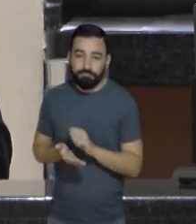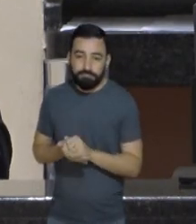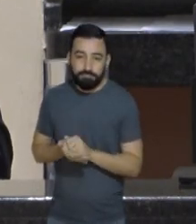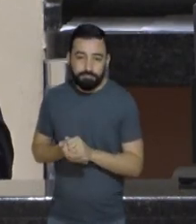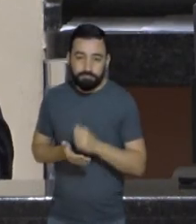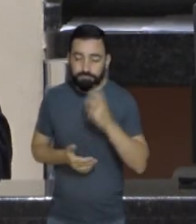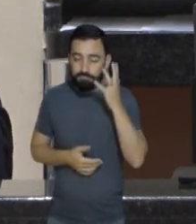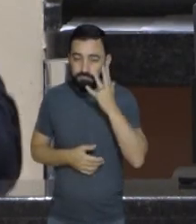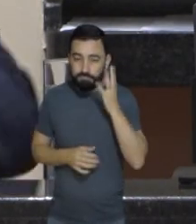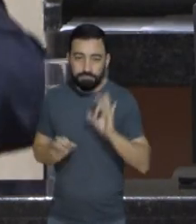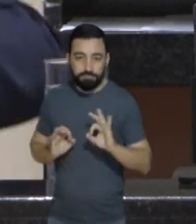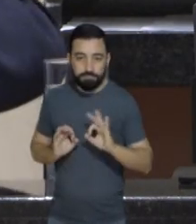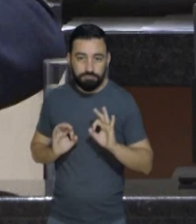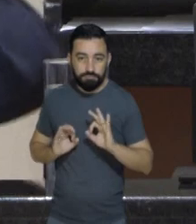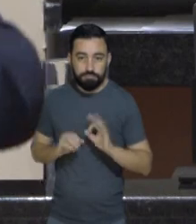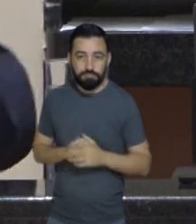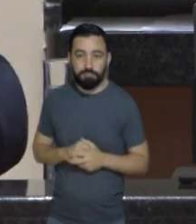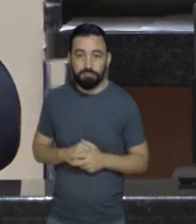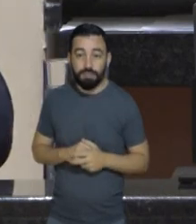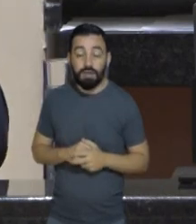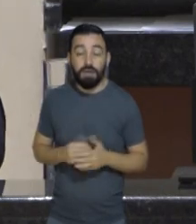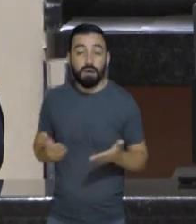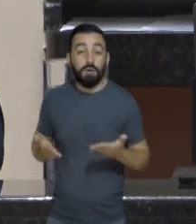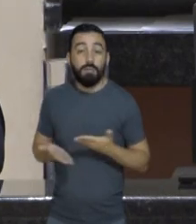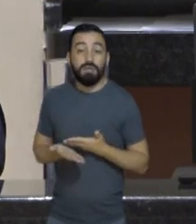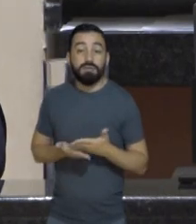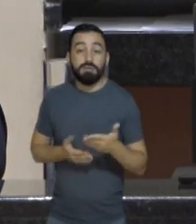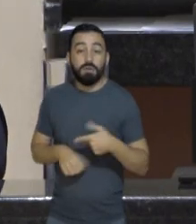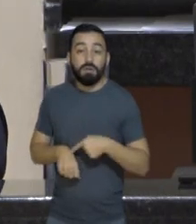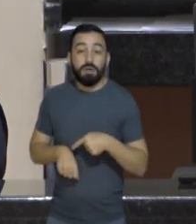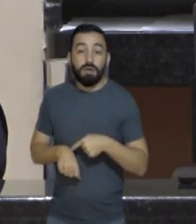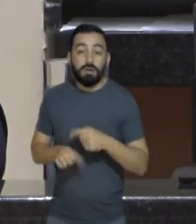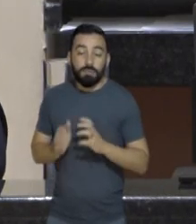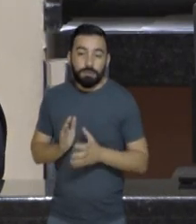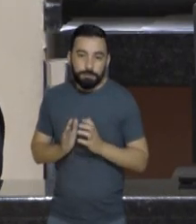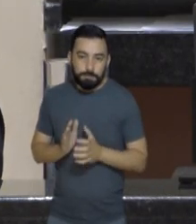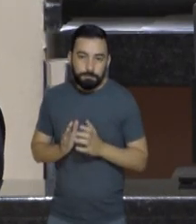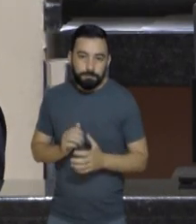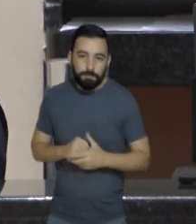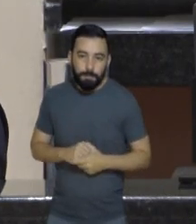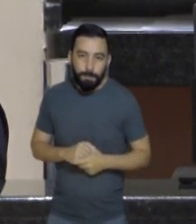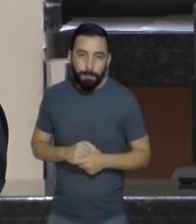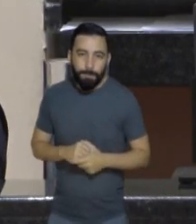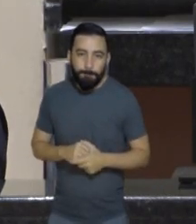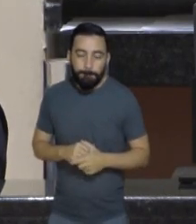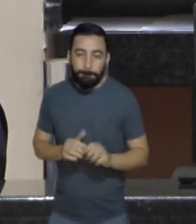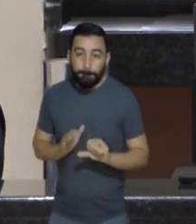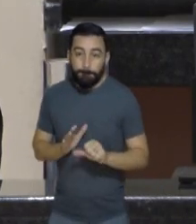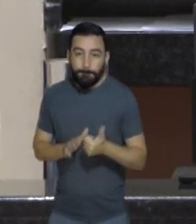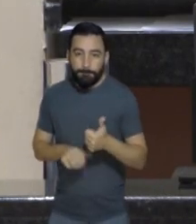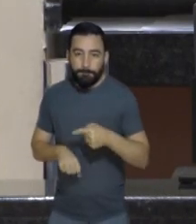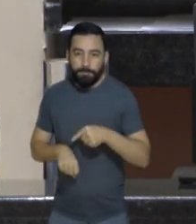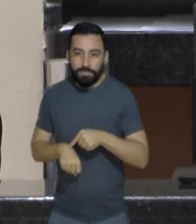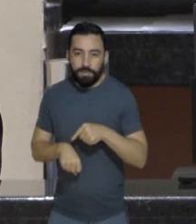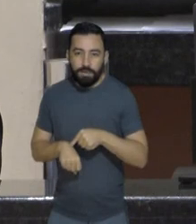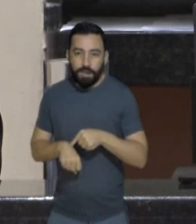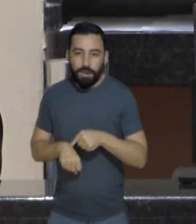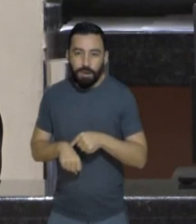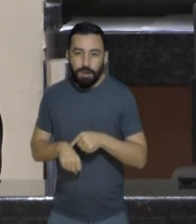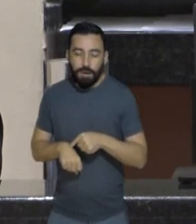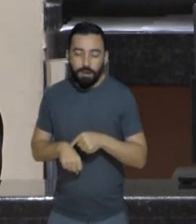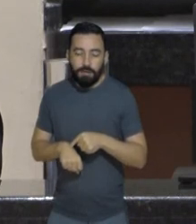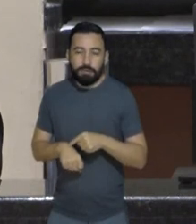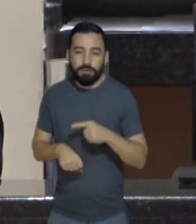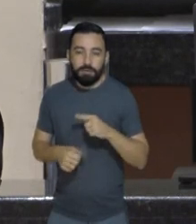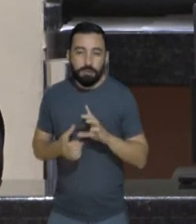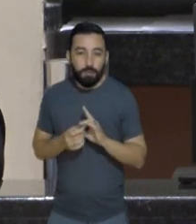em breves comunicações. Entramos agora no horário destinado aos partidos políticos. Primeiro horário pertence ao Bloco